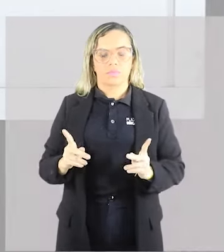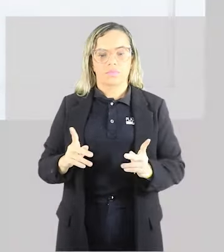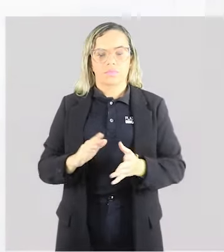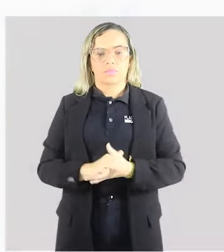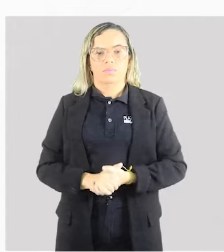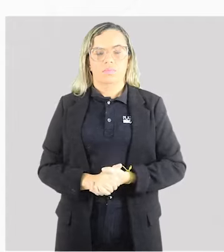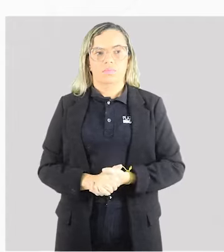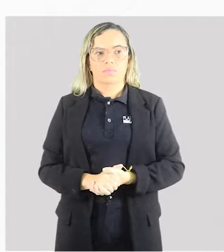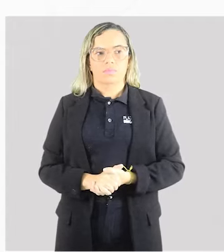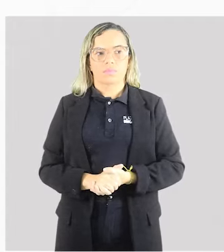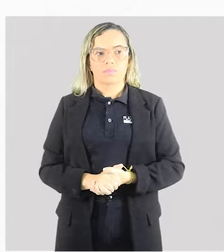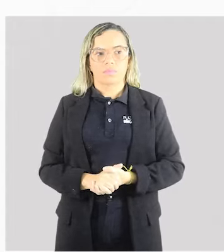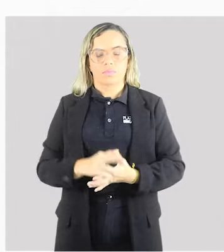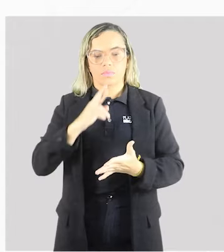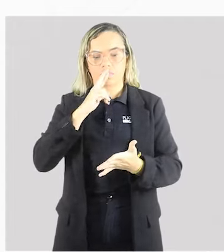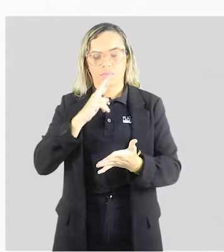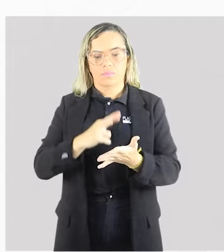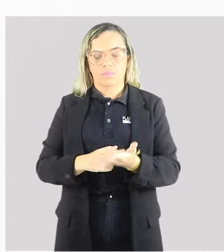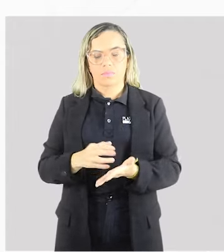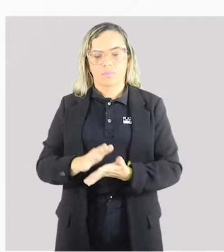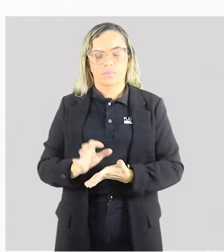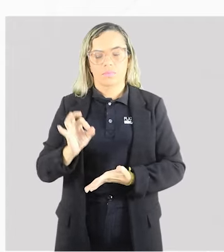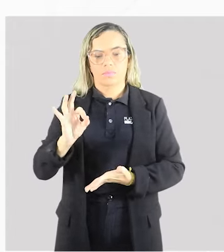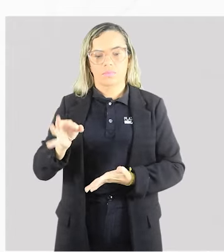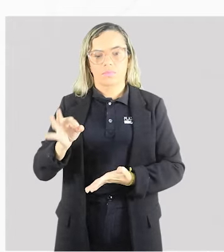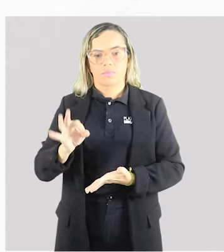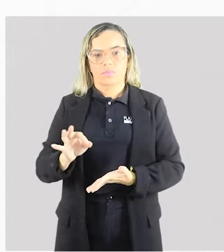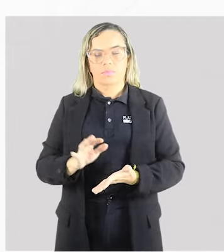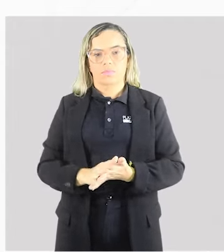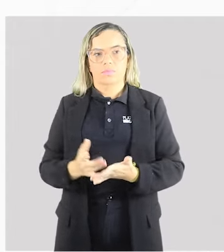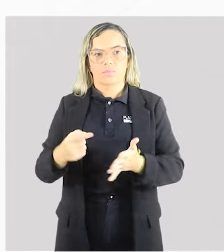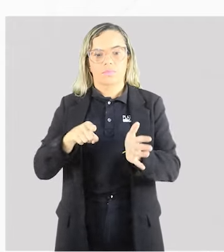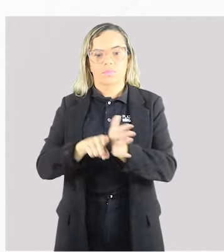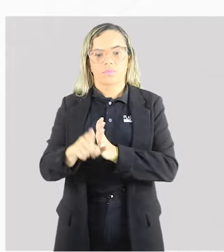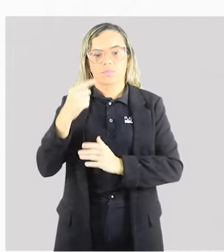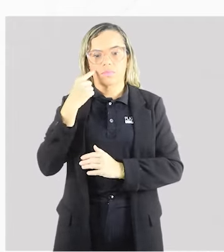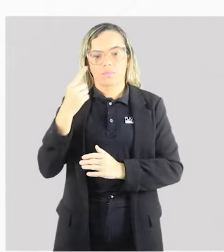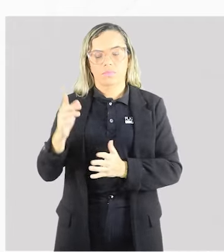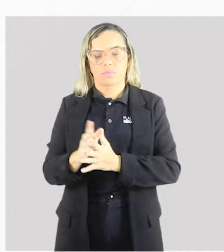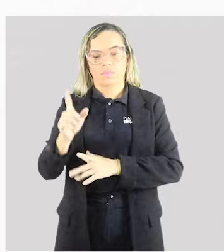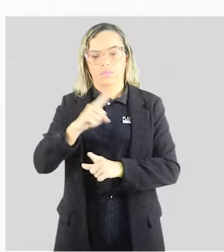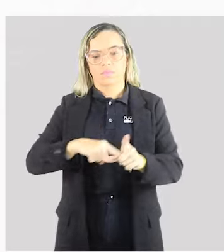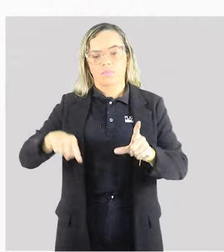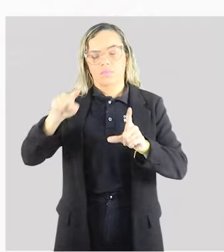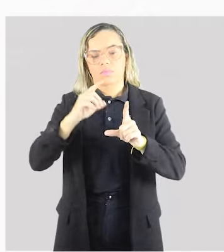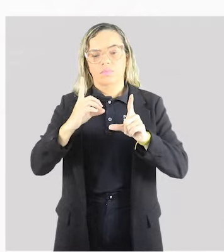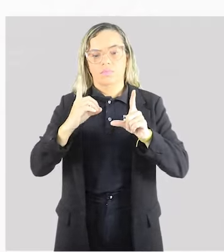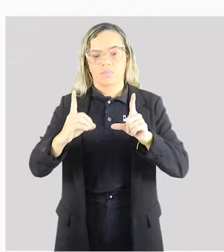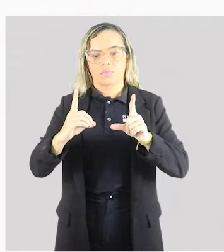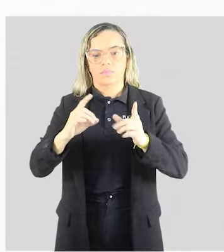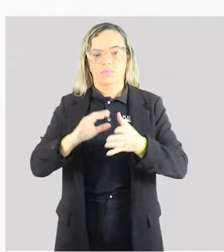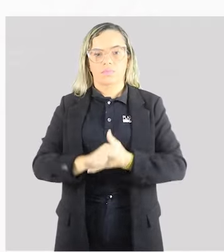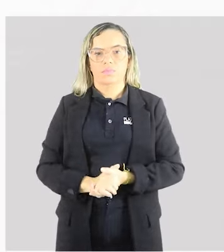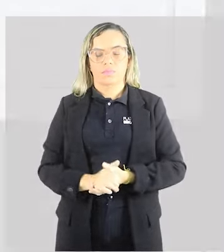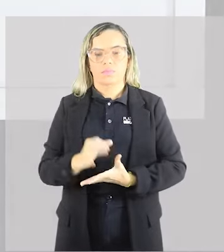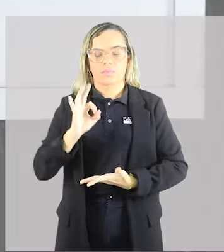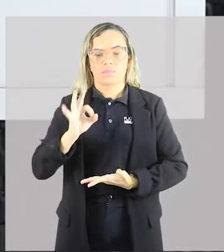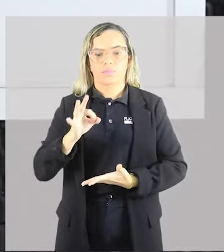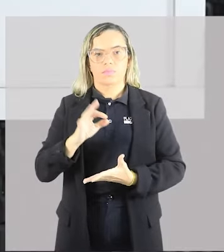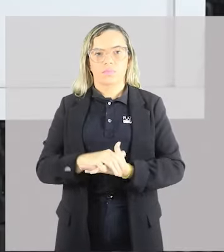beleza então a resposta correta da nossa questão é a letra d de dado